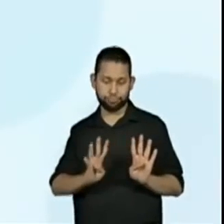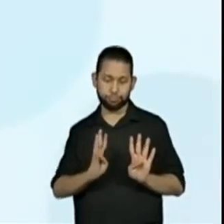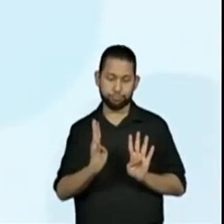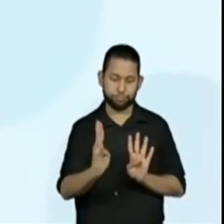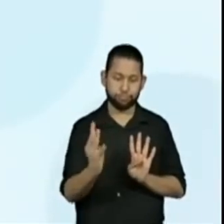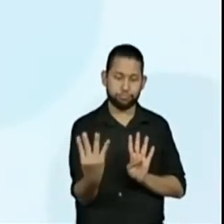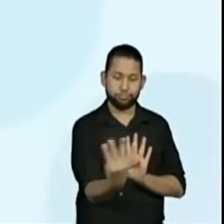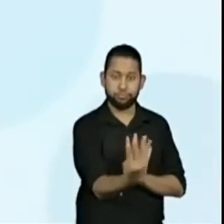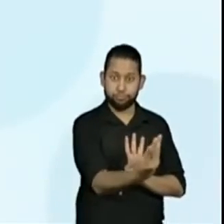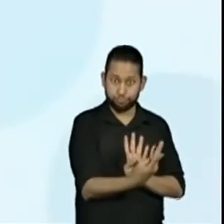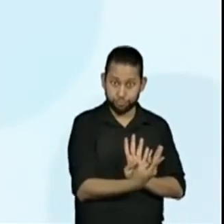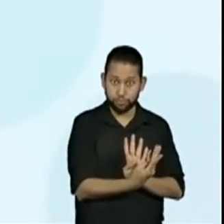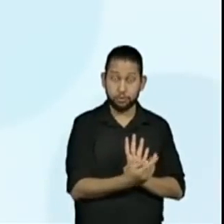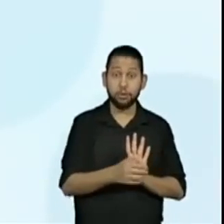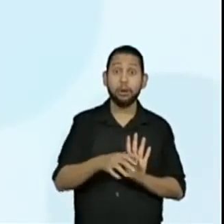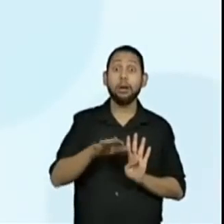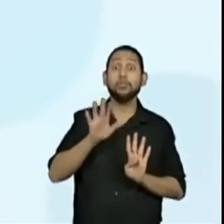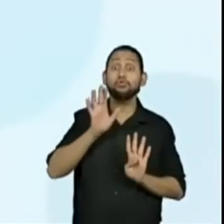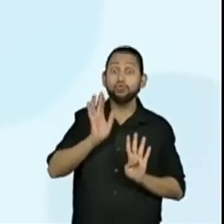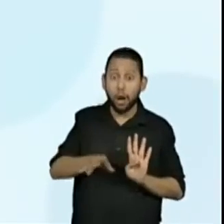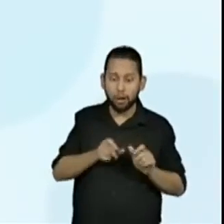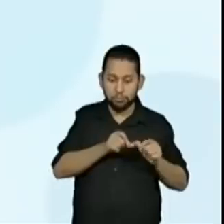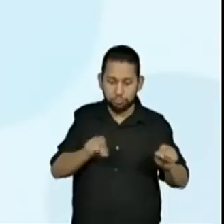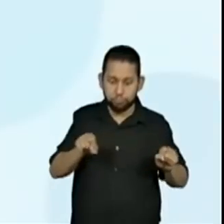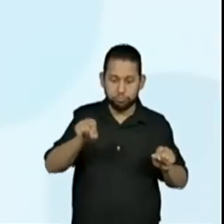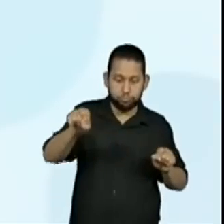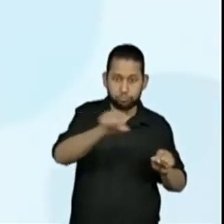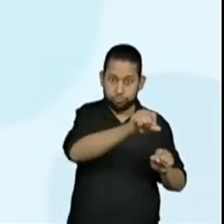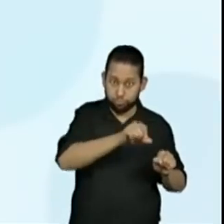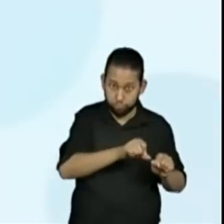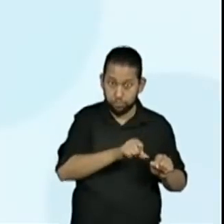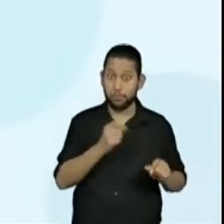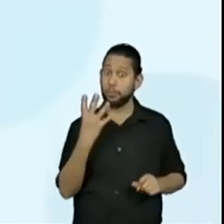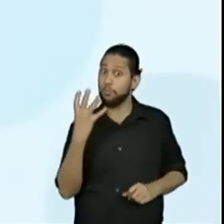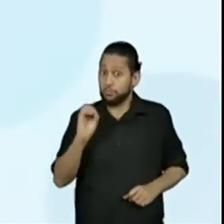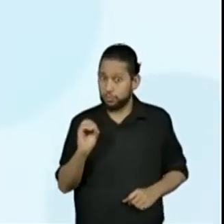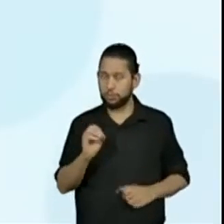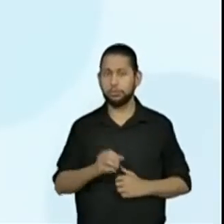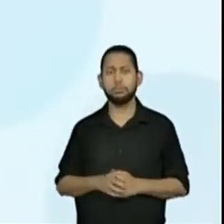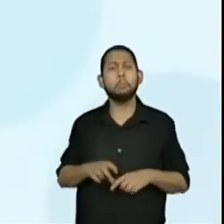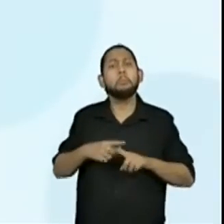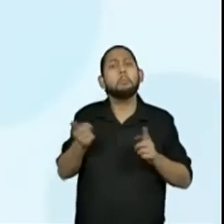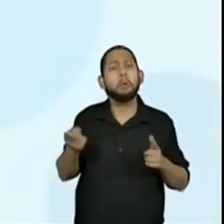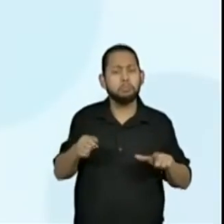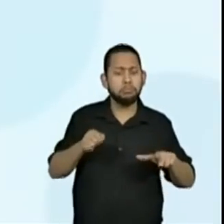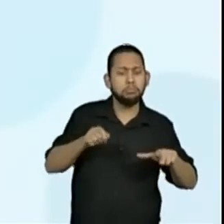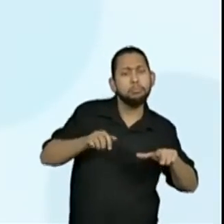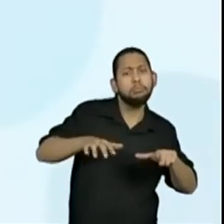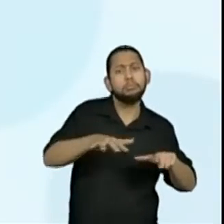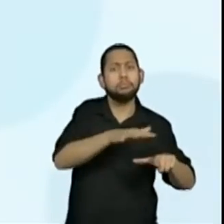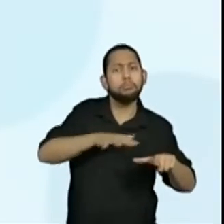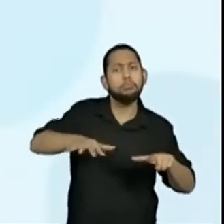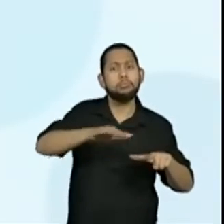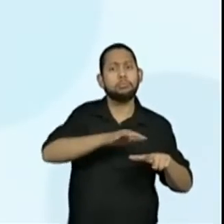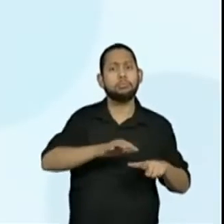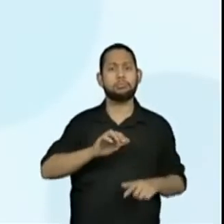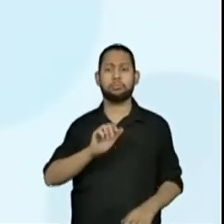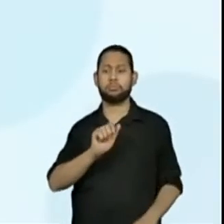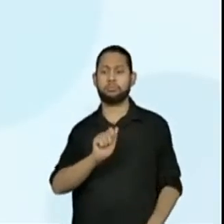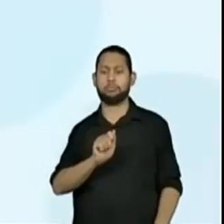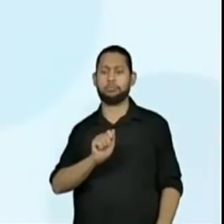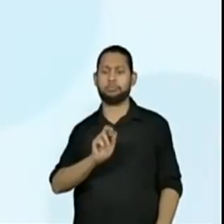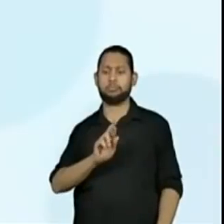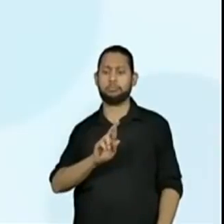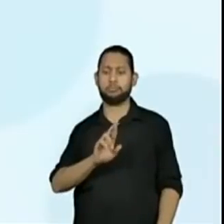utilizei a quantidade de tela de cerca que o seu José tinha disponível e a